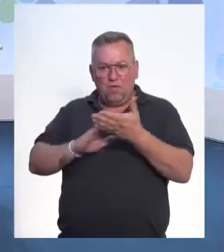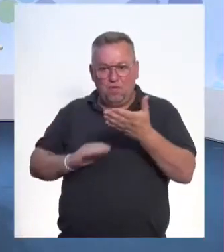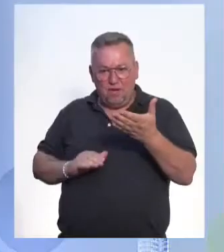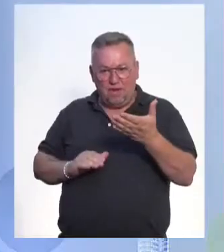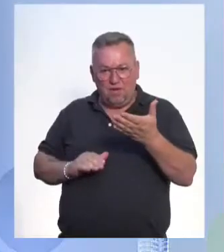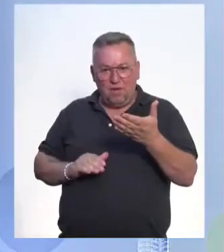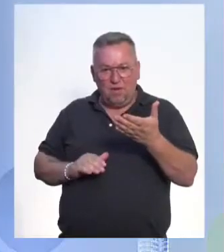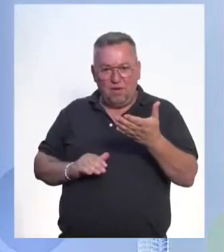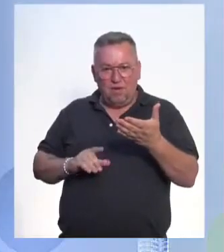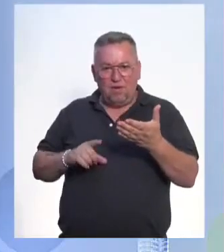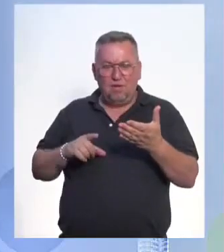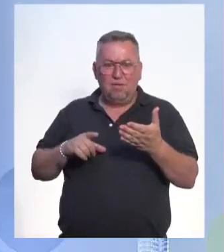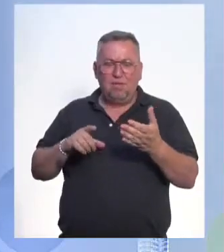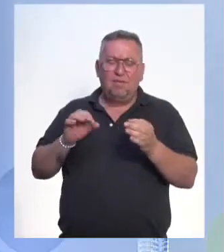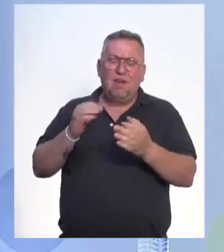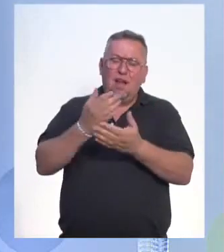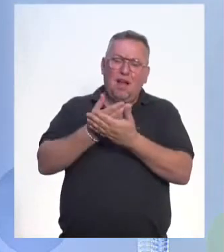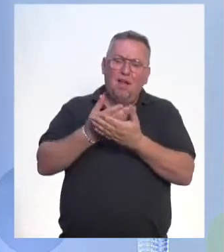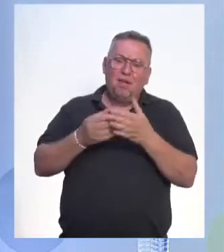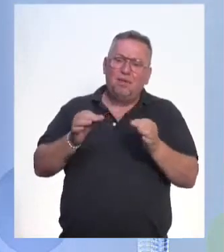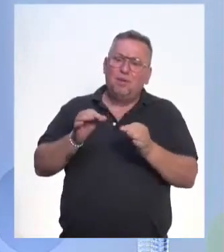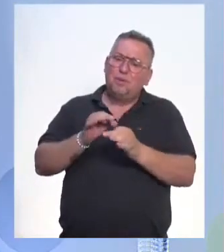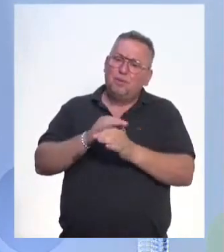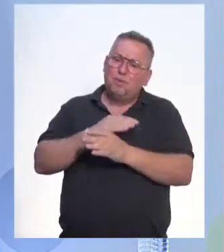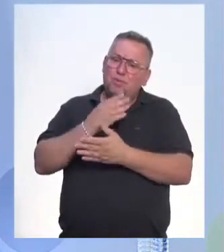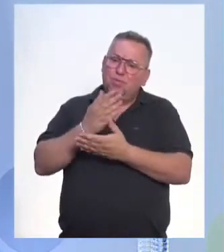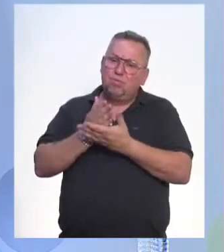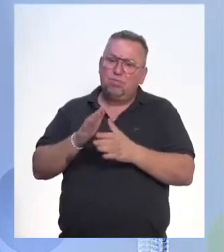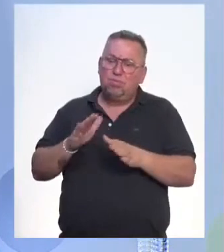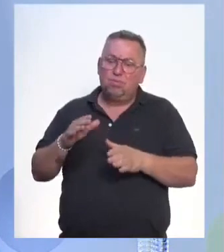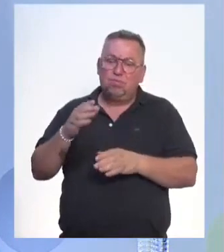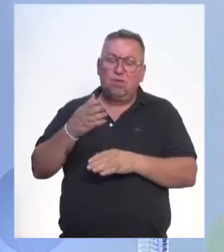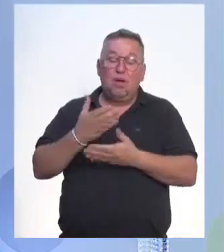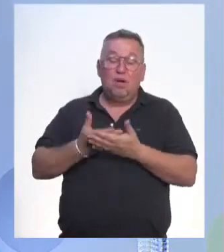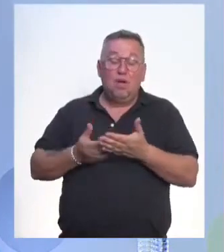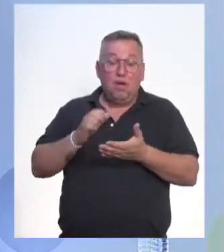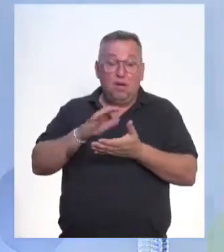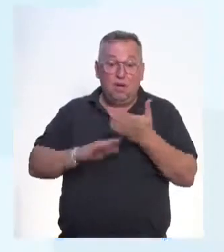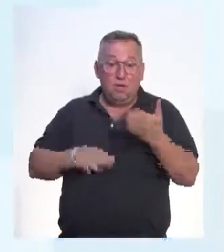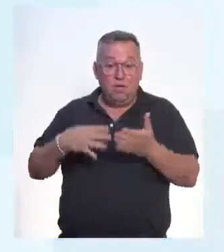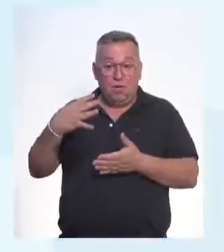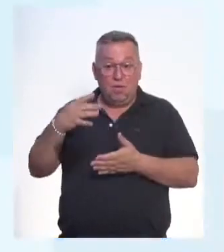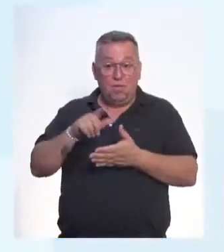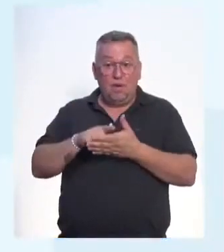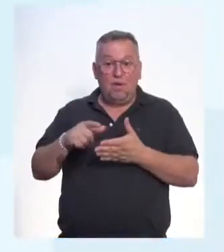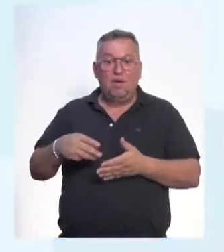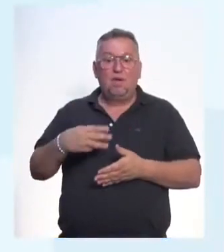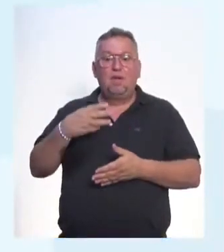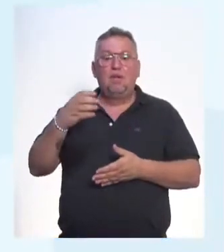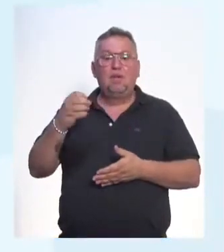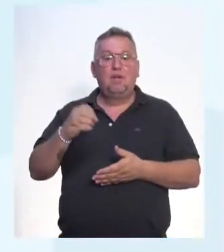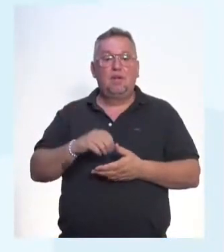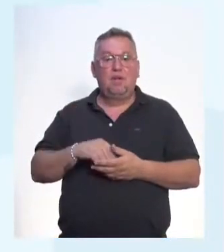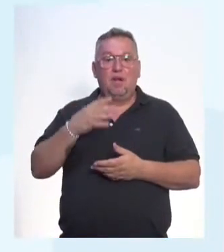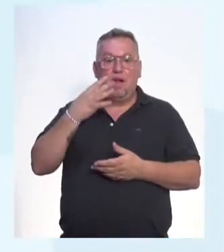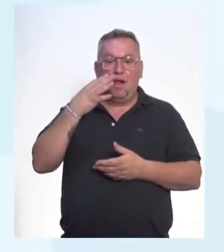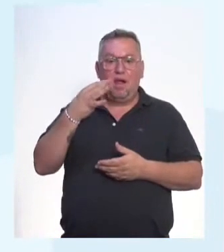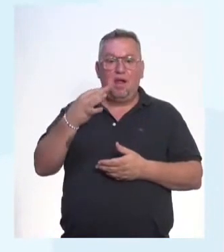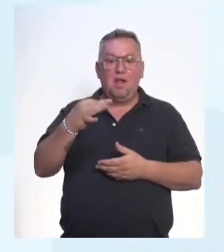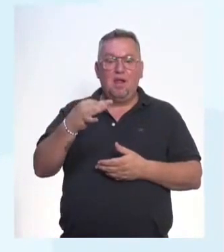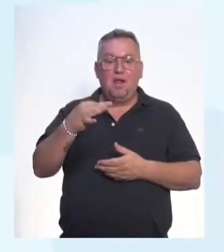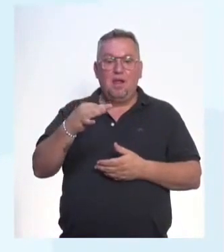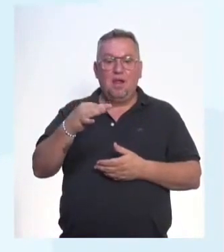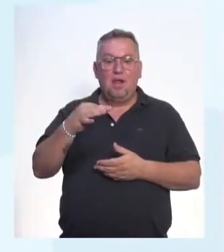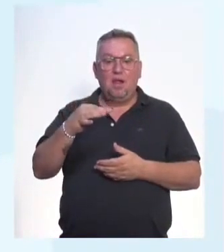atividade? Nossa aula está quase acabando. Então, atividade 4, página 30. Observe